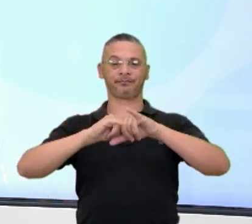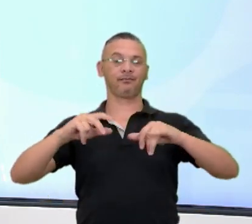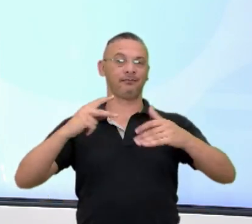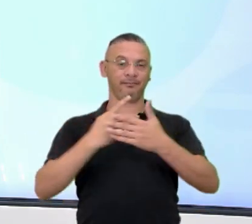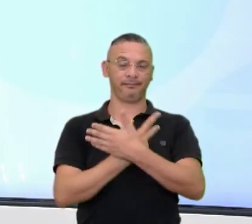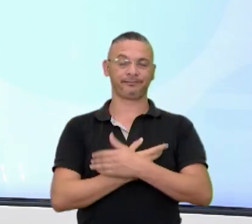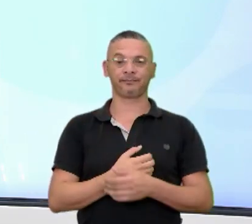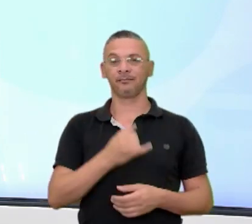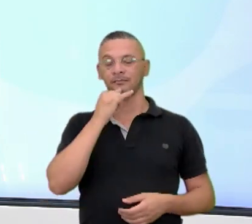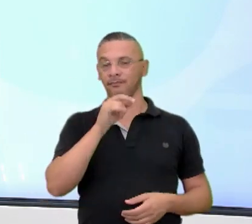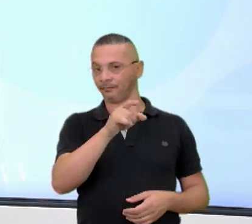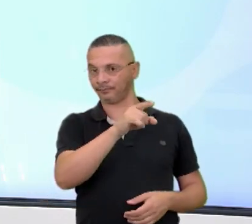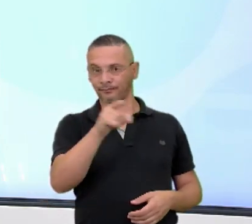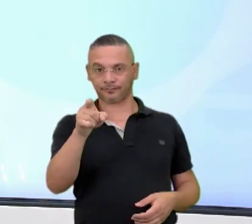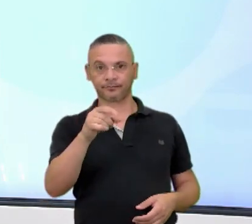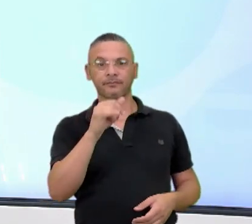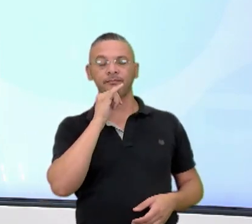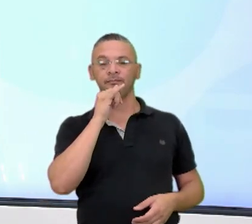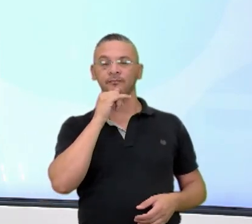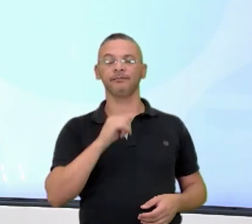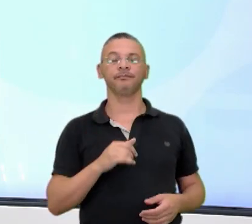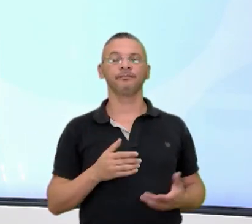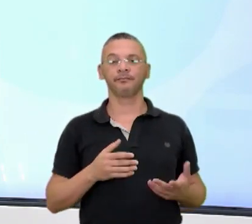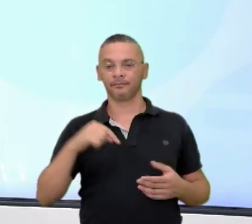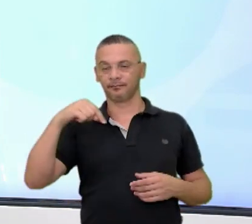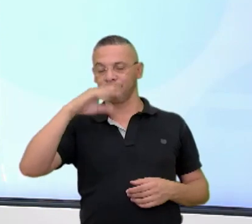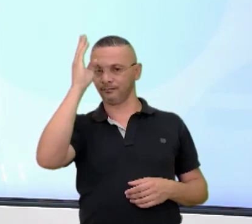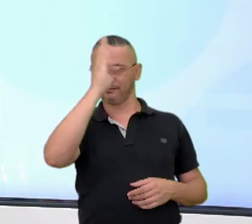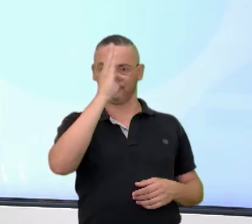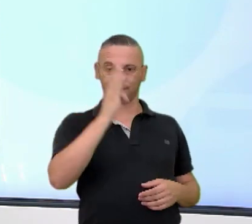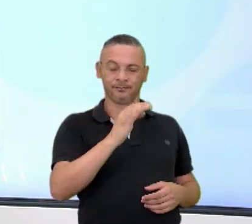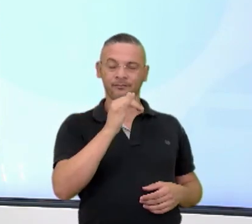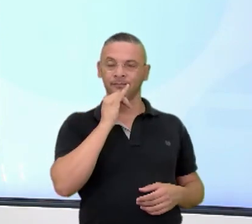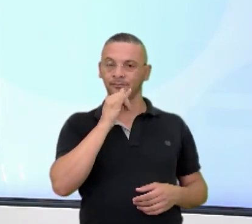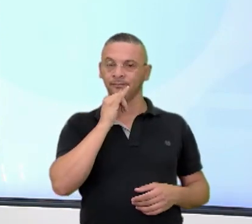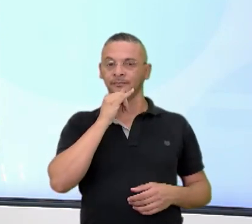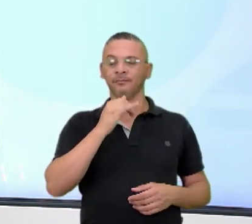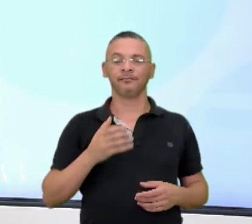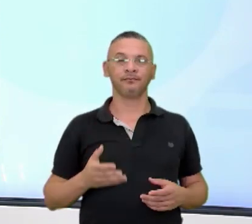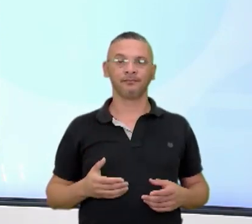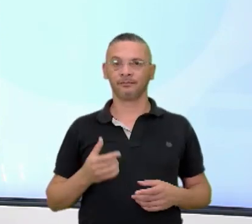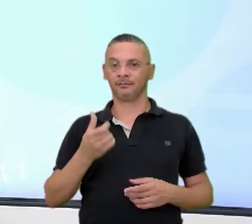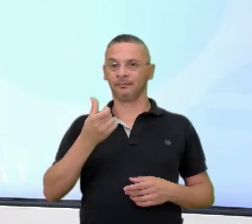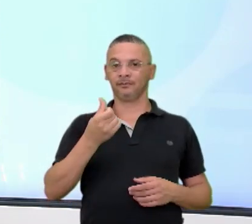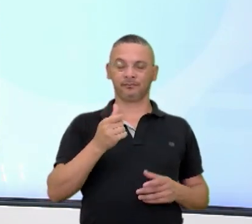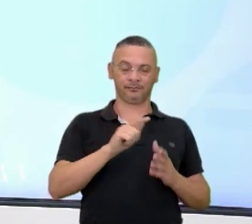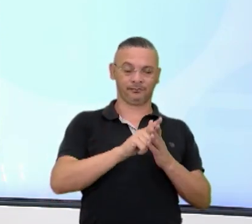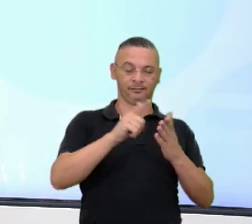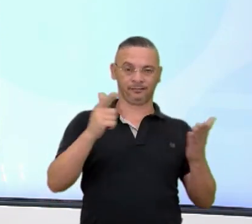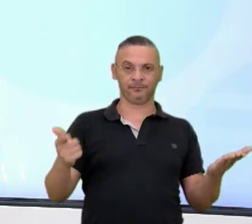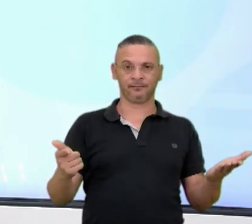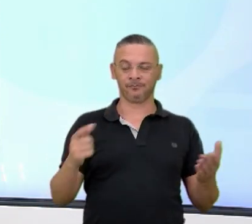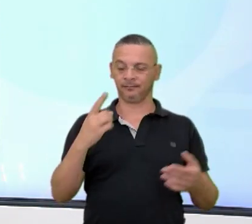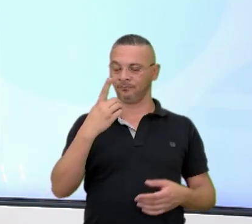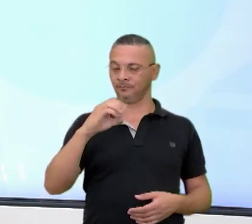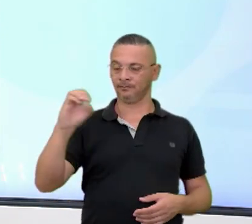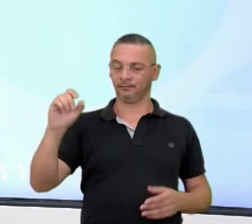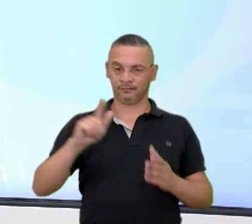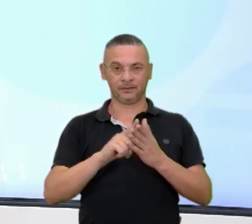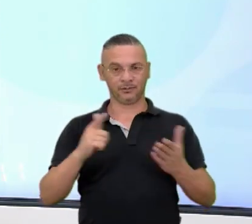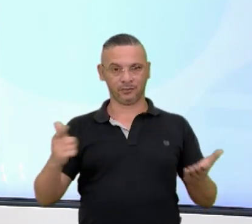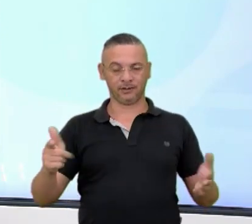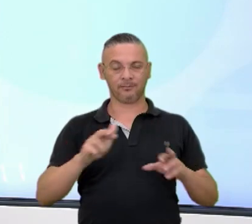notícia foi reproduzida em outros países? Por exemplo, aconteceu na Espanha. Como essa notícia aconteceu, foi passada na Inglaterra, foi passada nos Estados